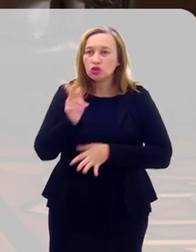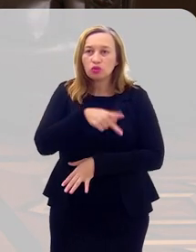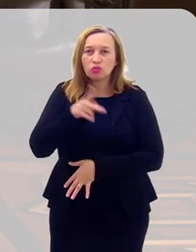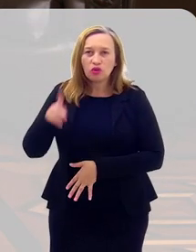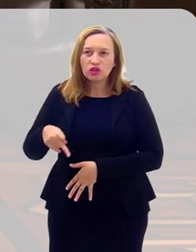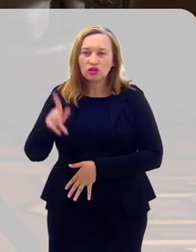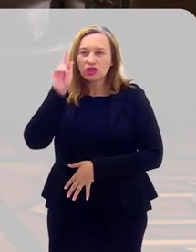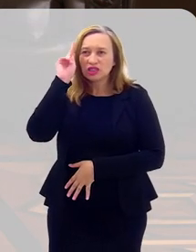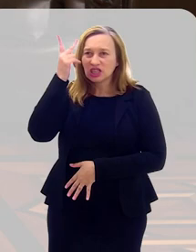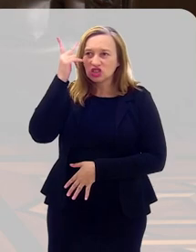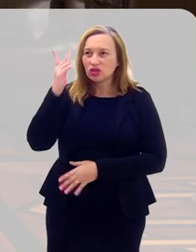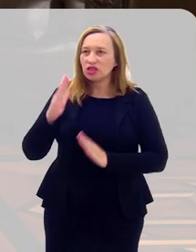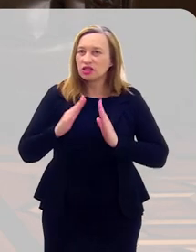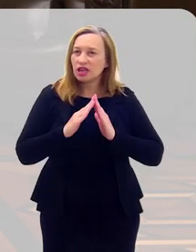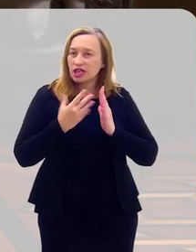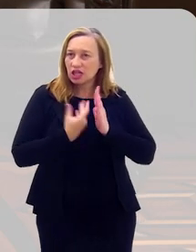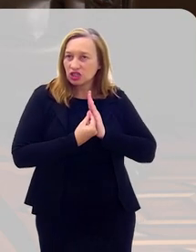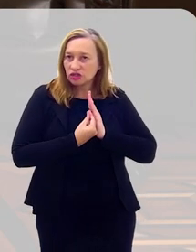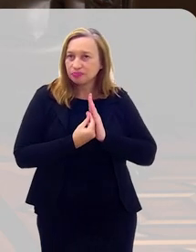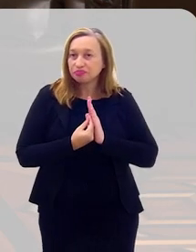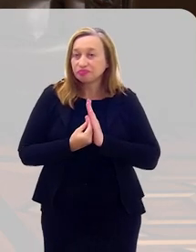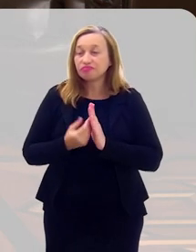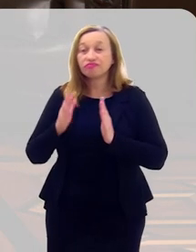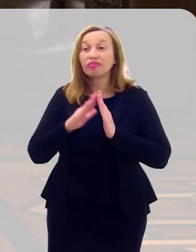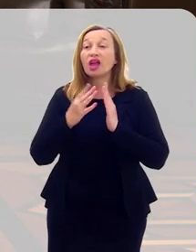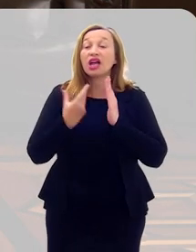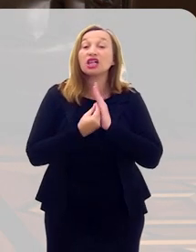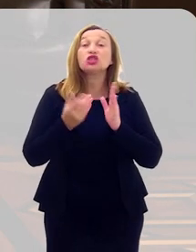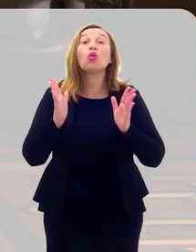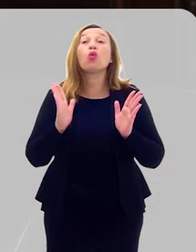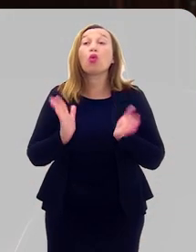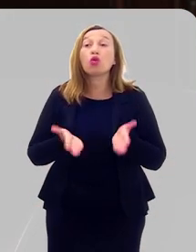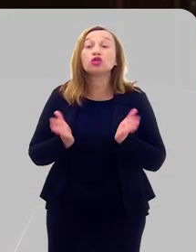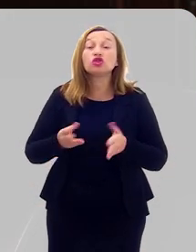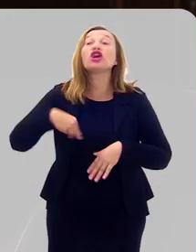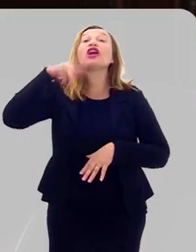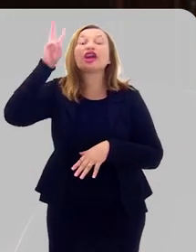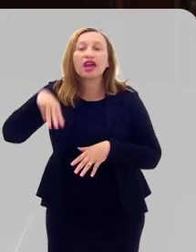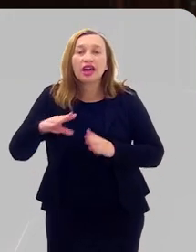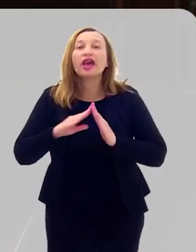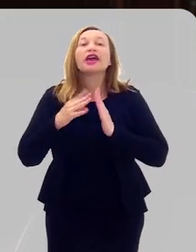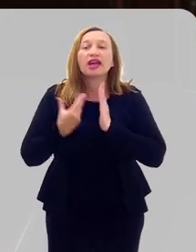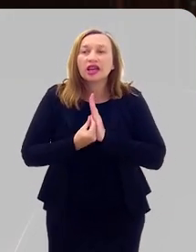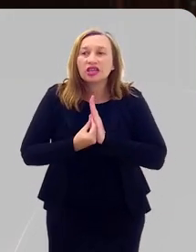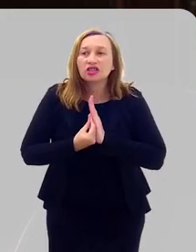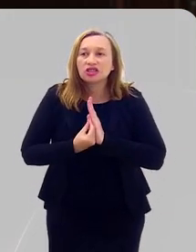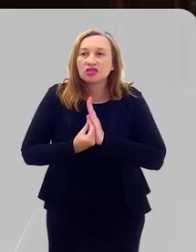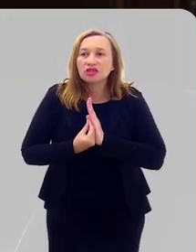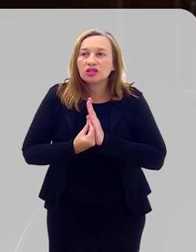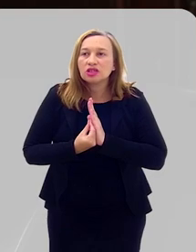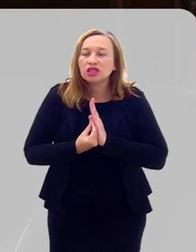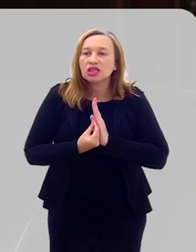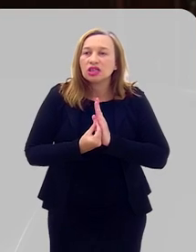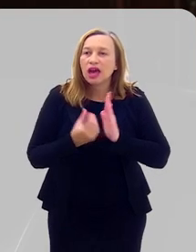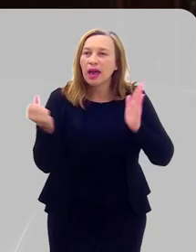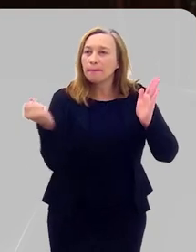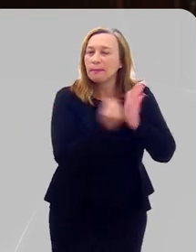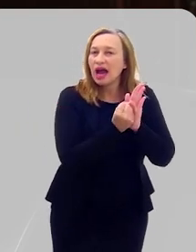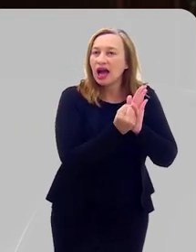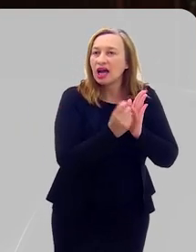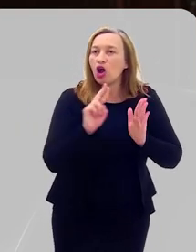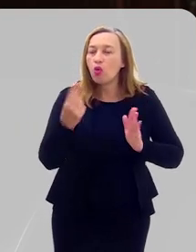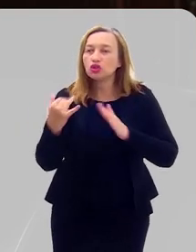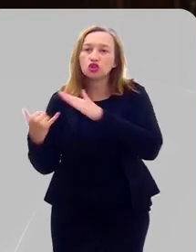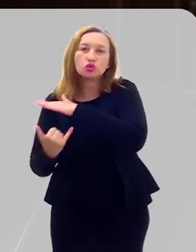hoje como professor na história da igreja. O que é a igreja hoje? Quem é a igreja? É verdade. É